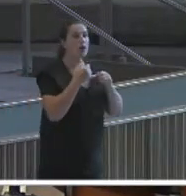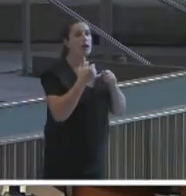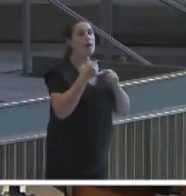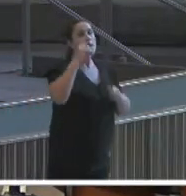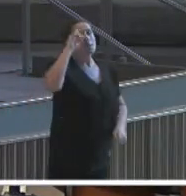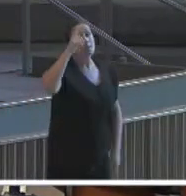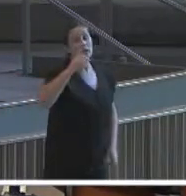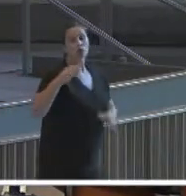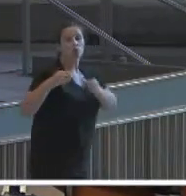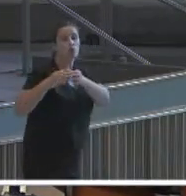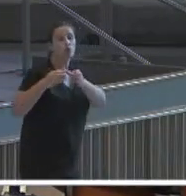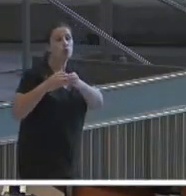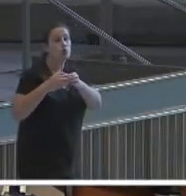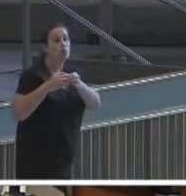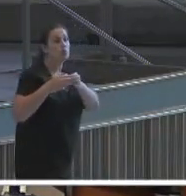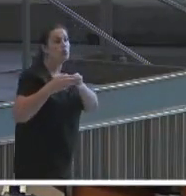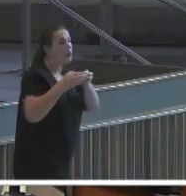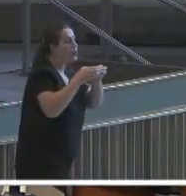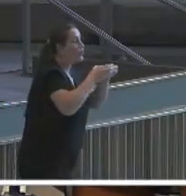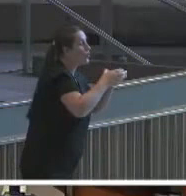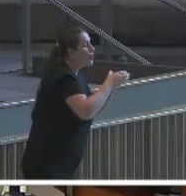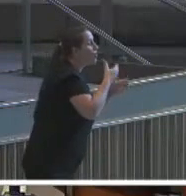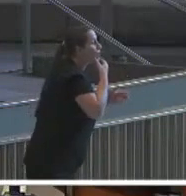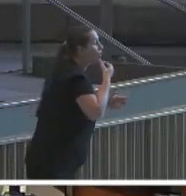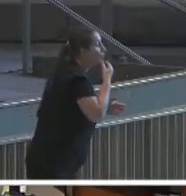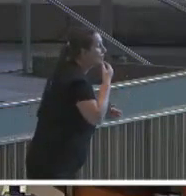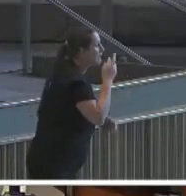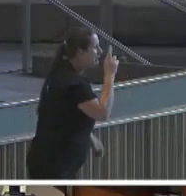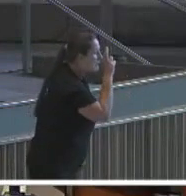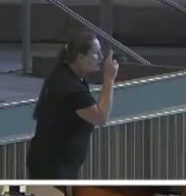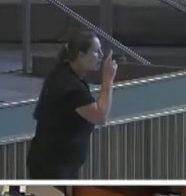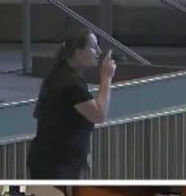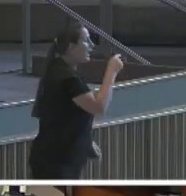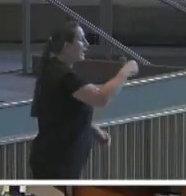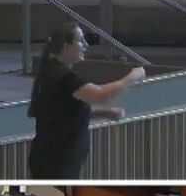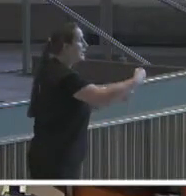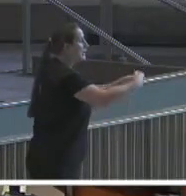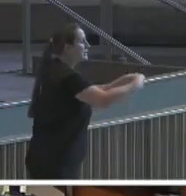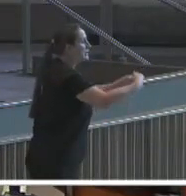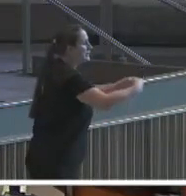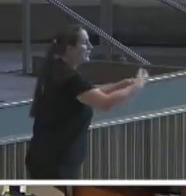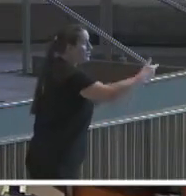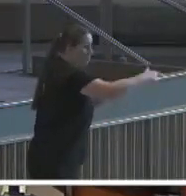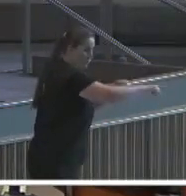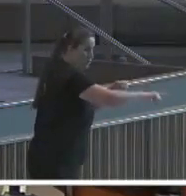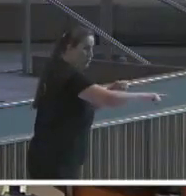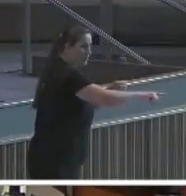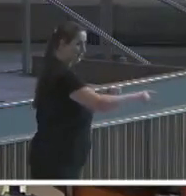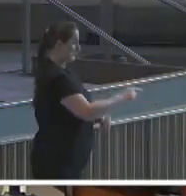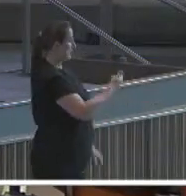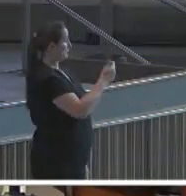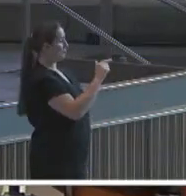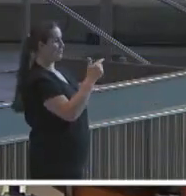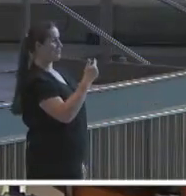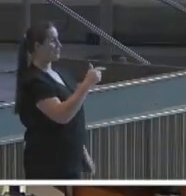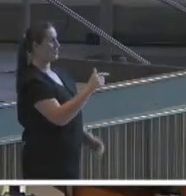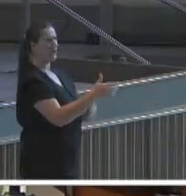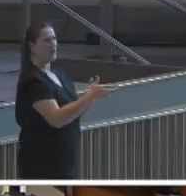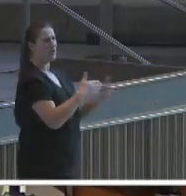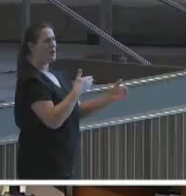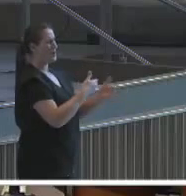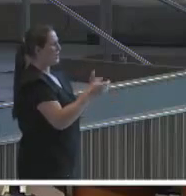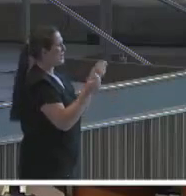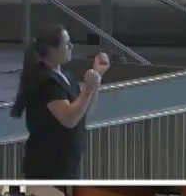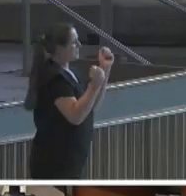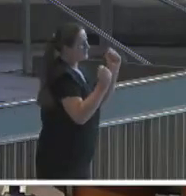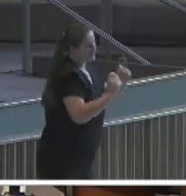olharem a próxima cidade, a cidade de Ai, uma pequenina cidade, que não tinha qualquer capacidade